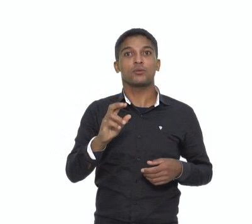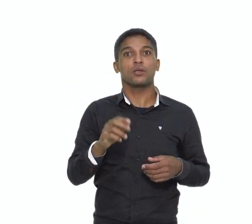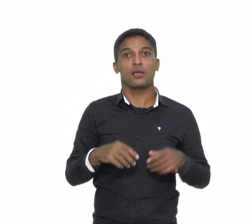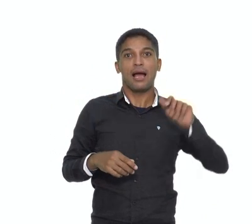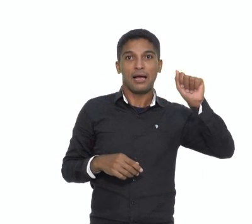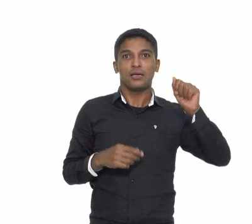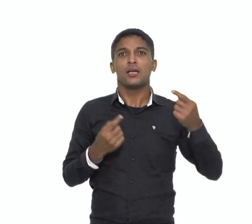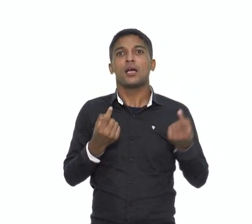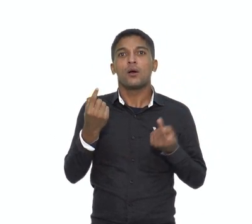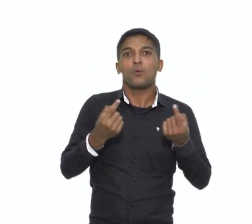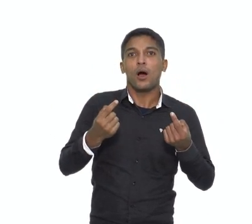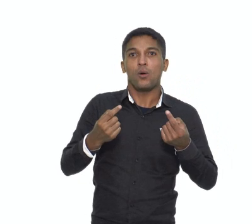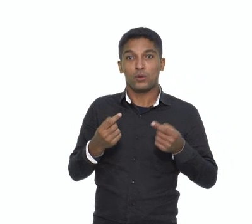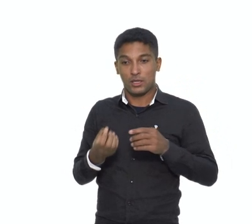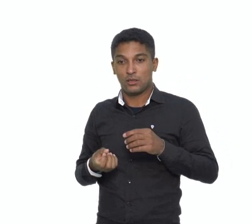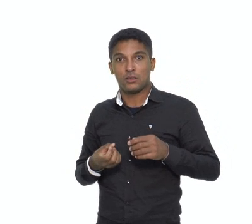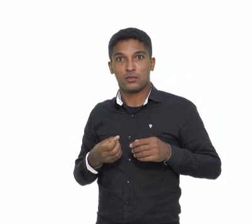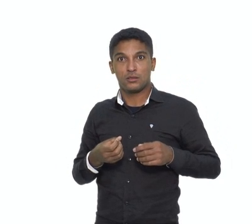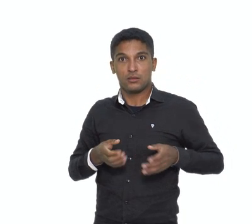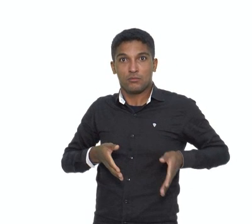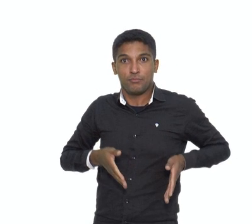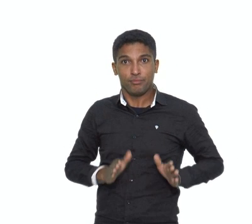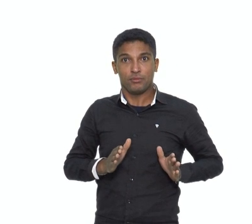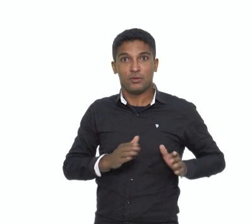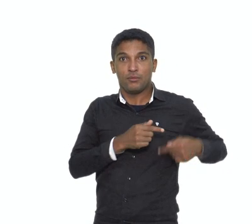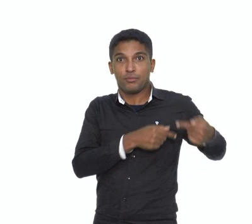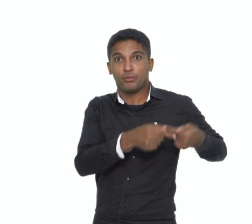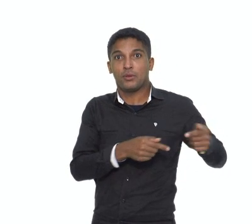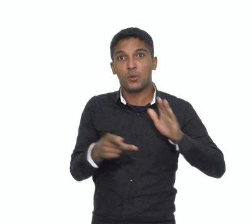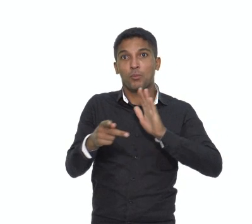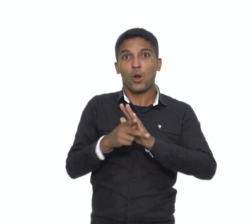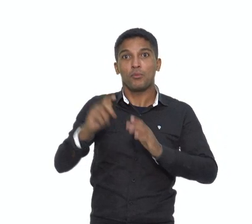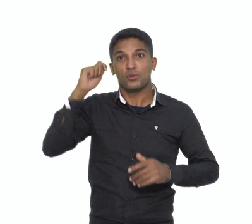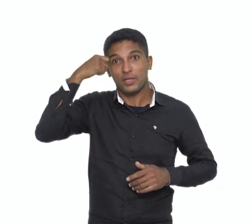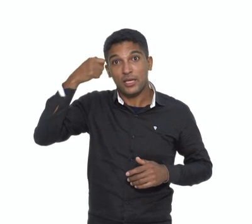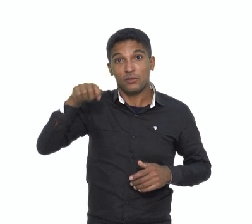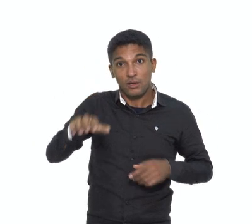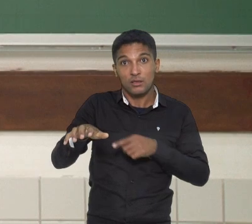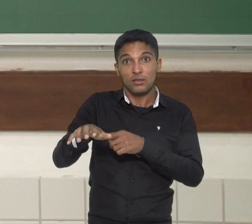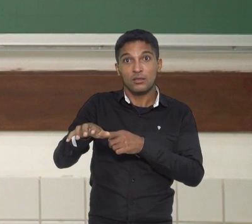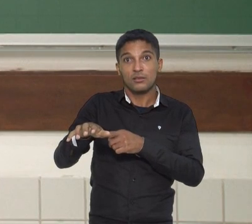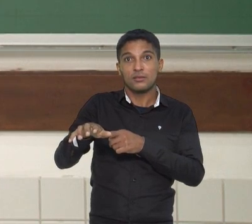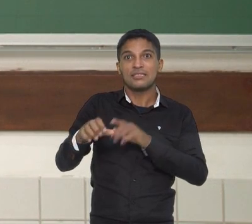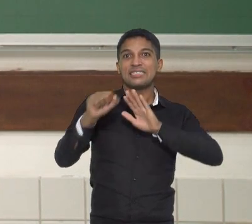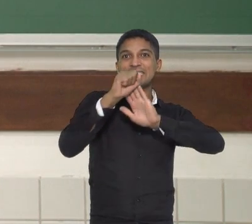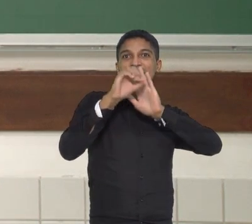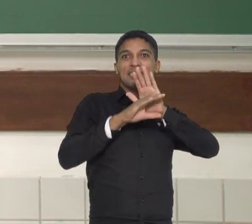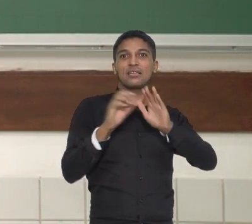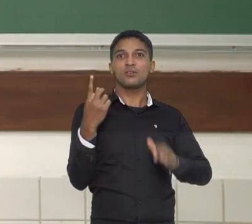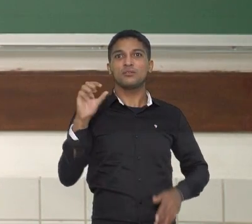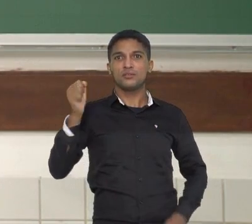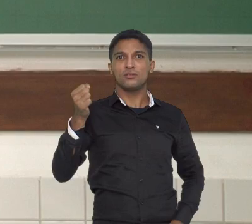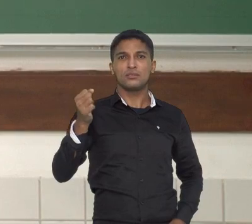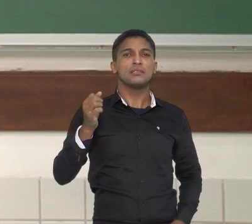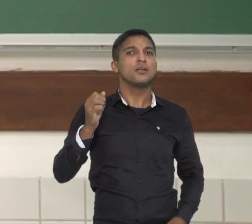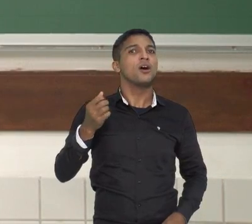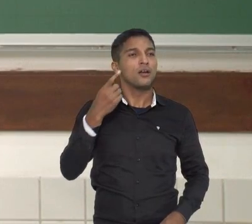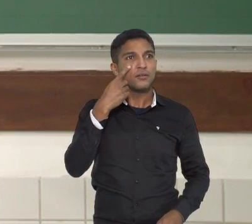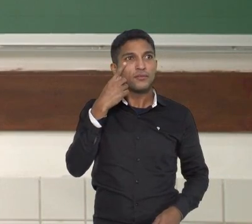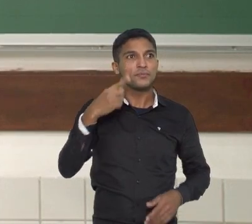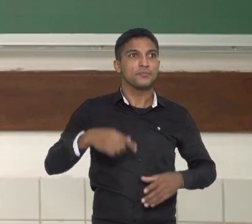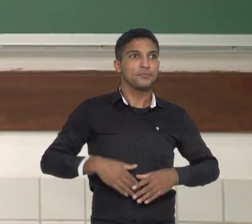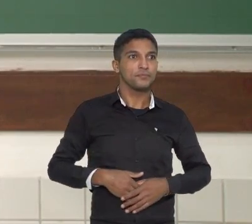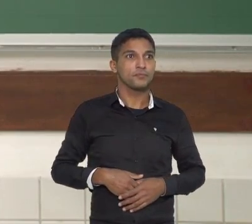B, qual o motivo para que os preços dos alimentos tivessem elevado? Acabamos de falar sobre esse assunto,